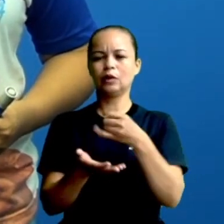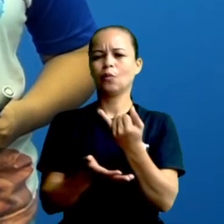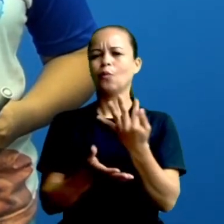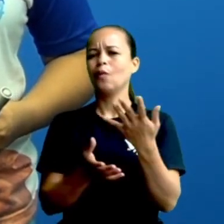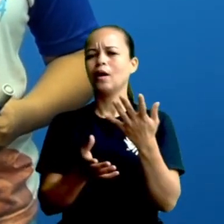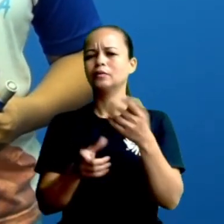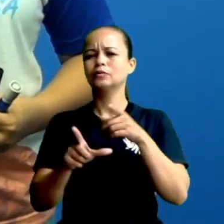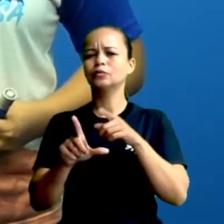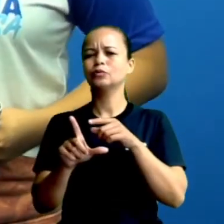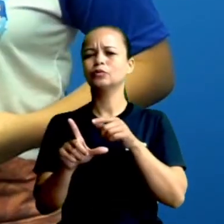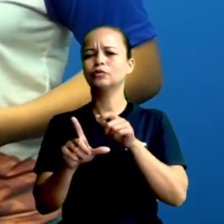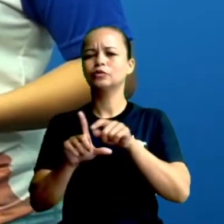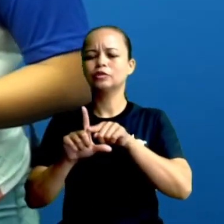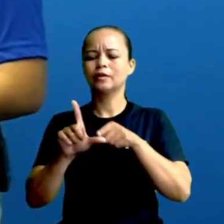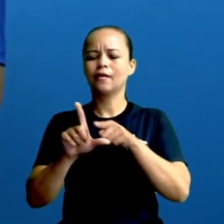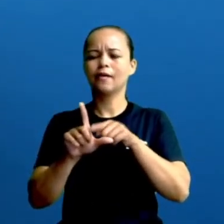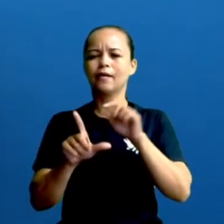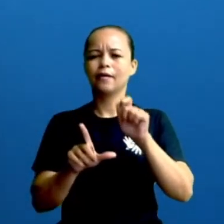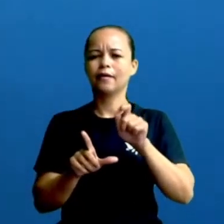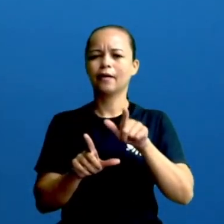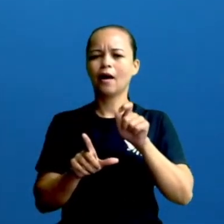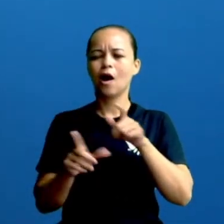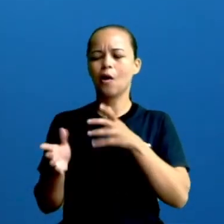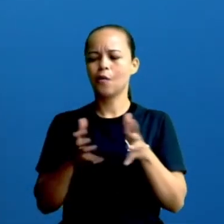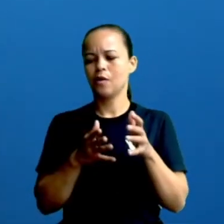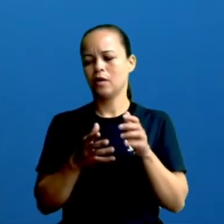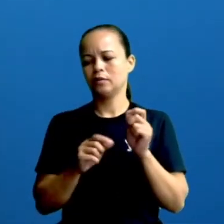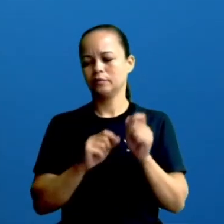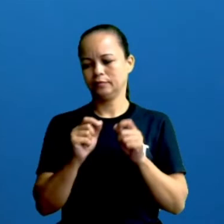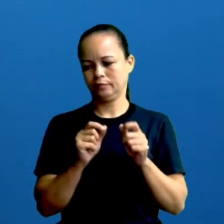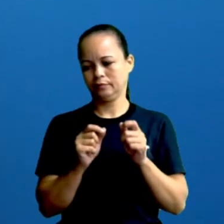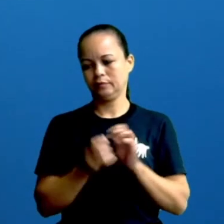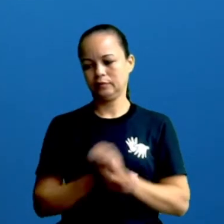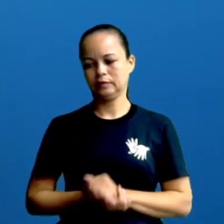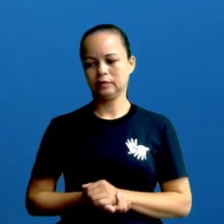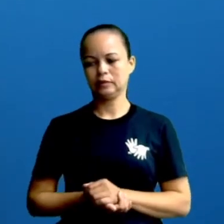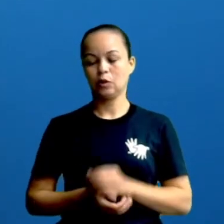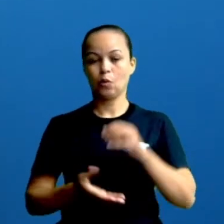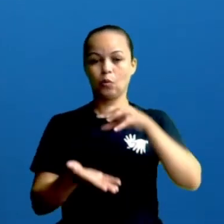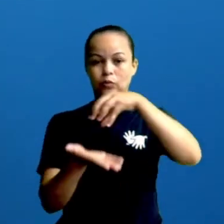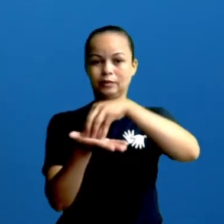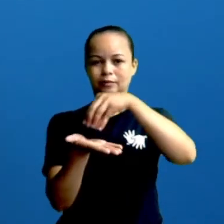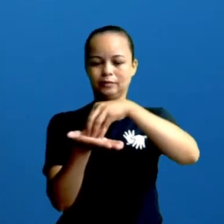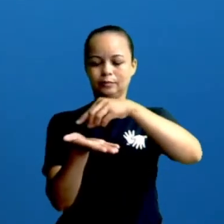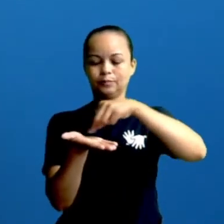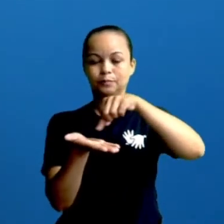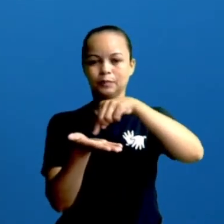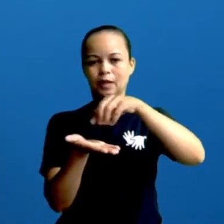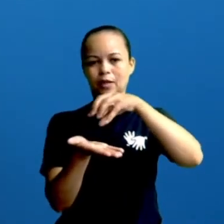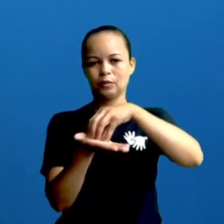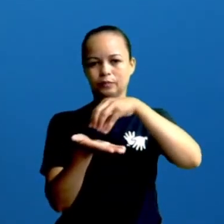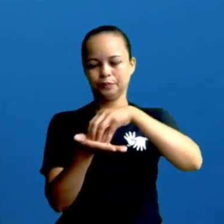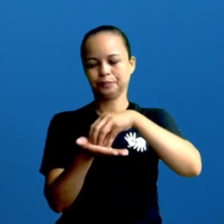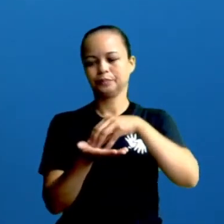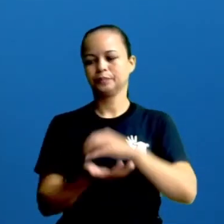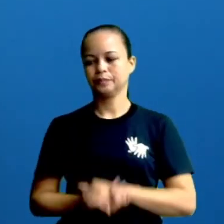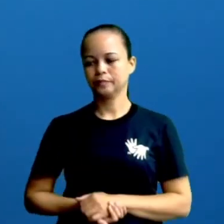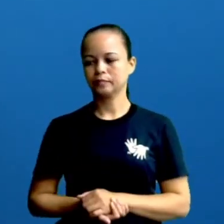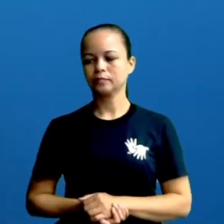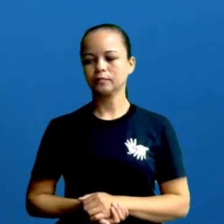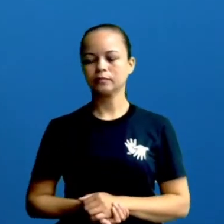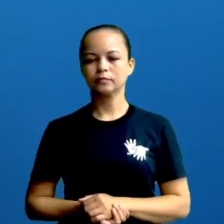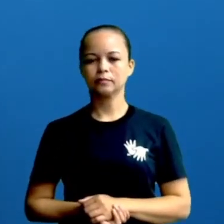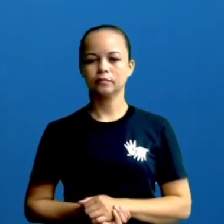quantos graus? Então, o centro da figura é o meio da figura, tá